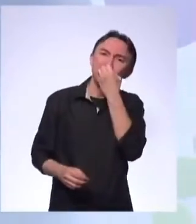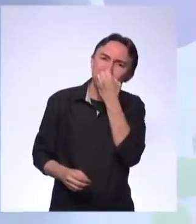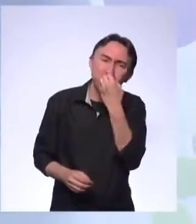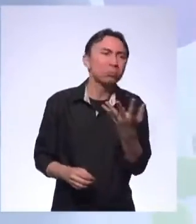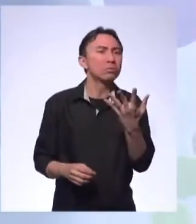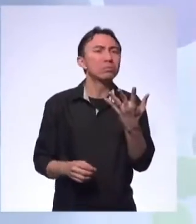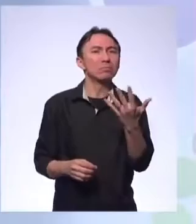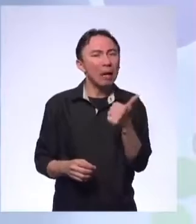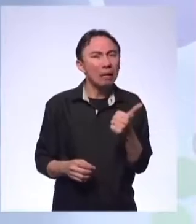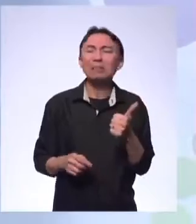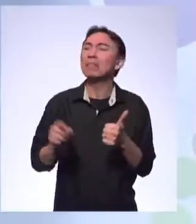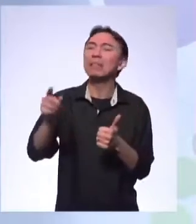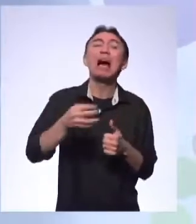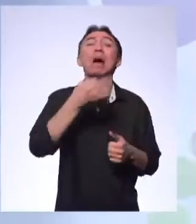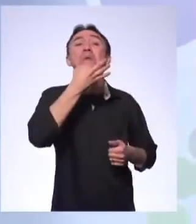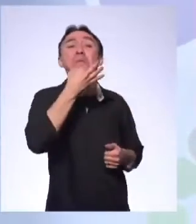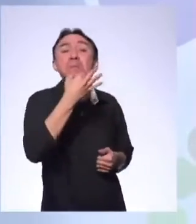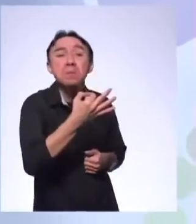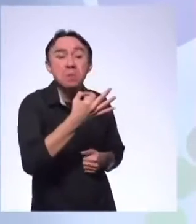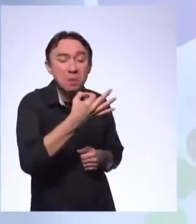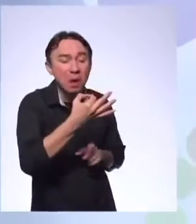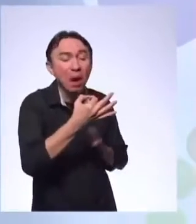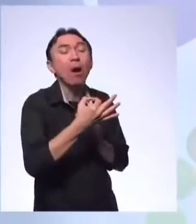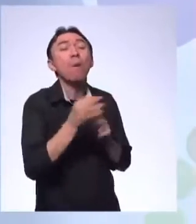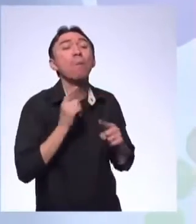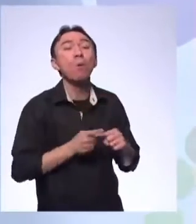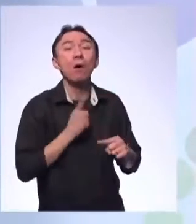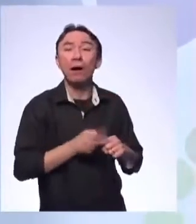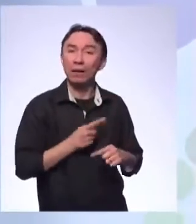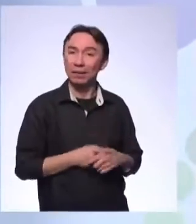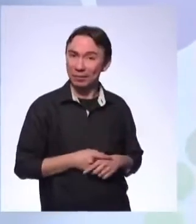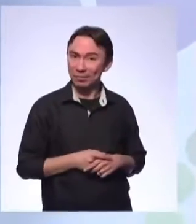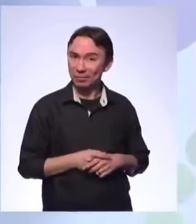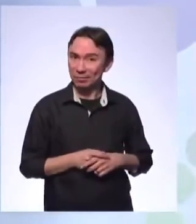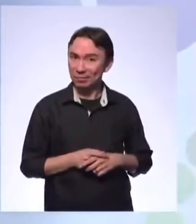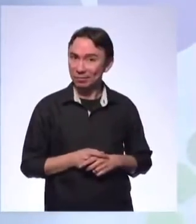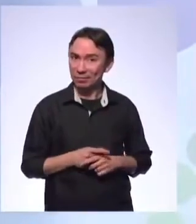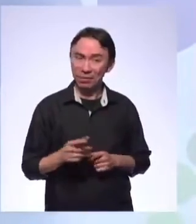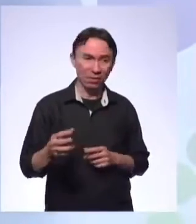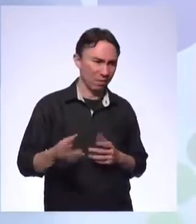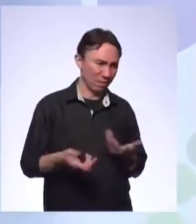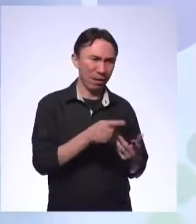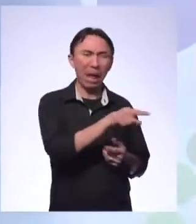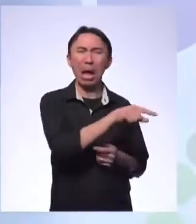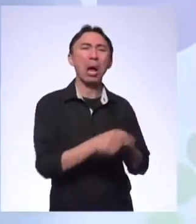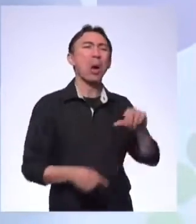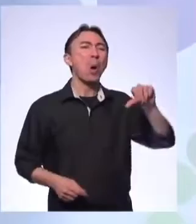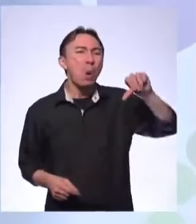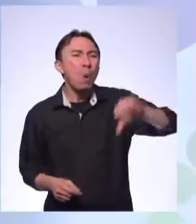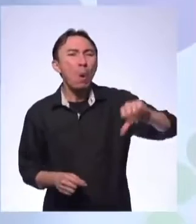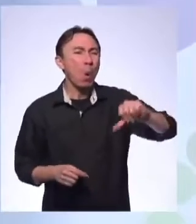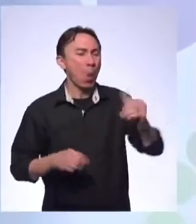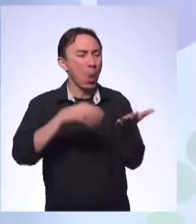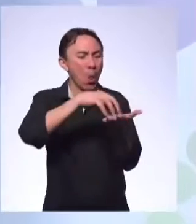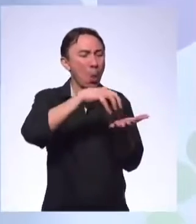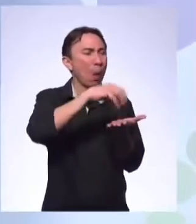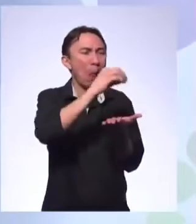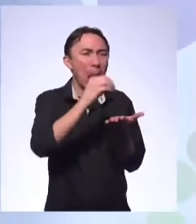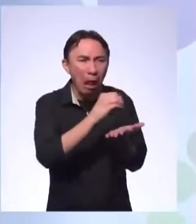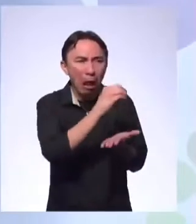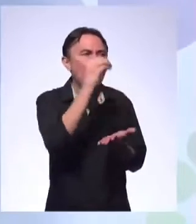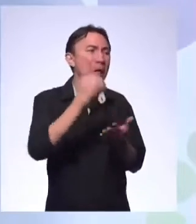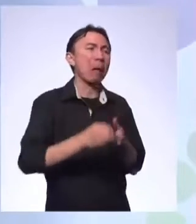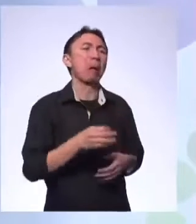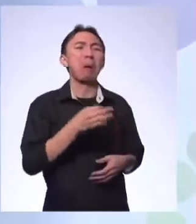de opinião só que o seu senso comum a sua opinião falando mal dos MSP fácil né fácil para você agora eu quero que você